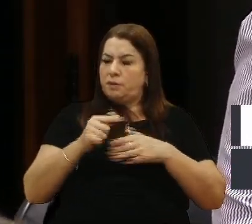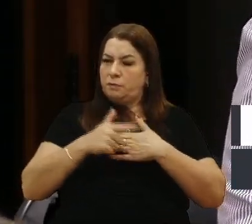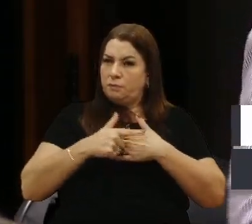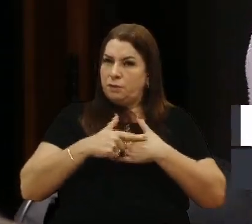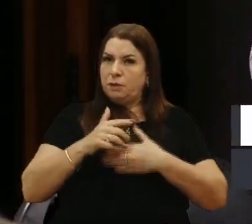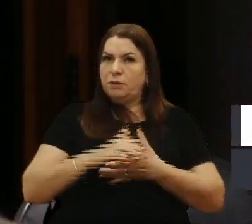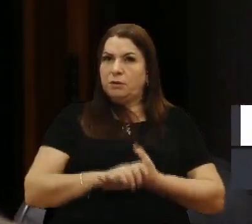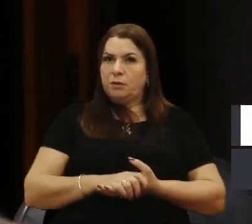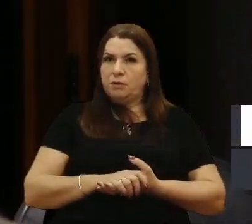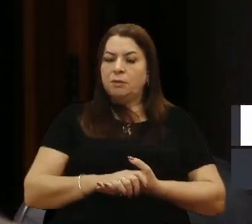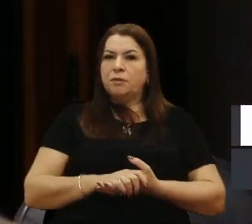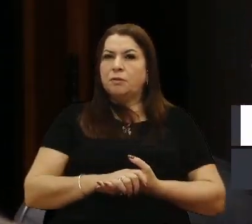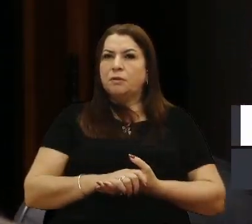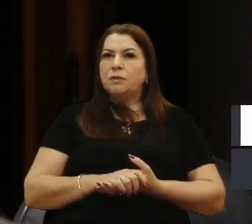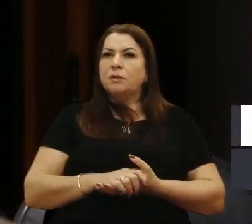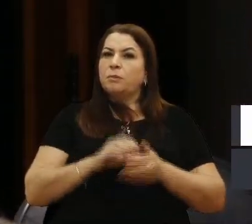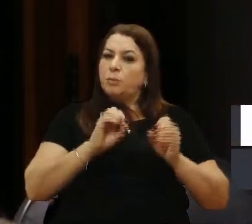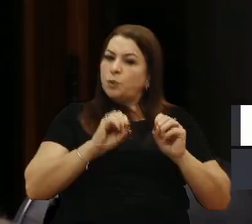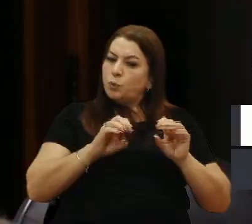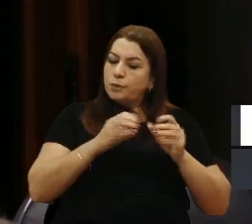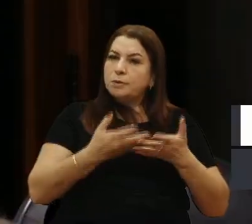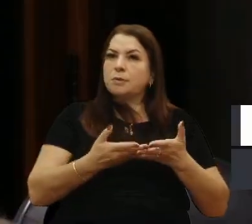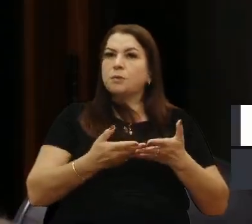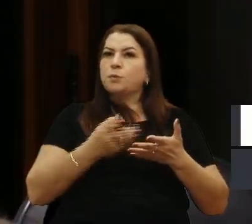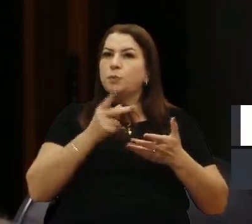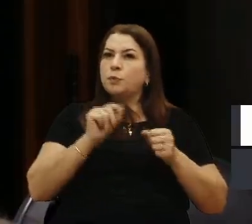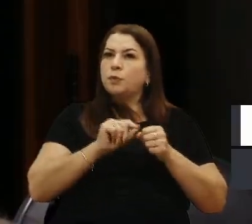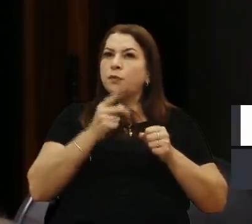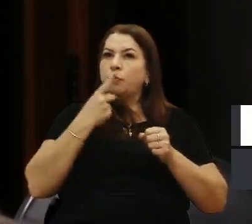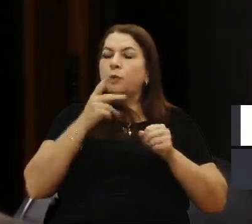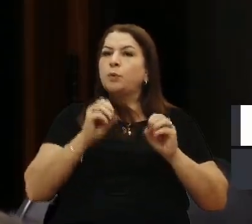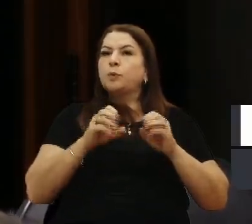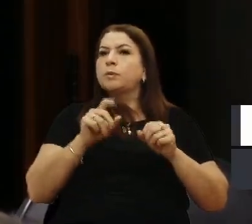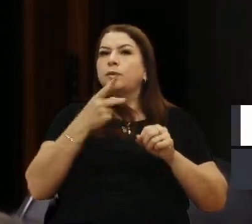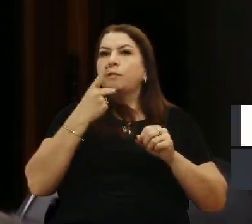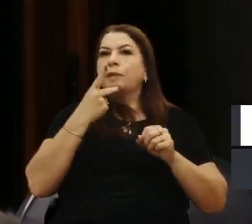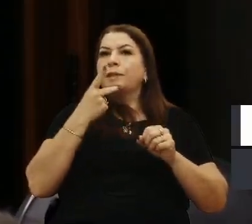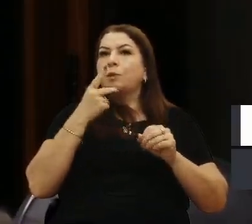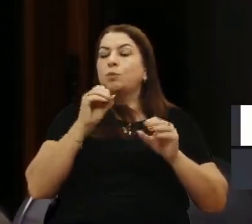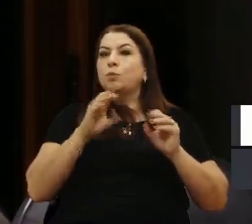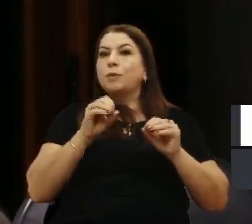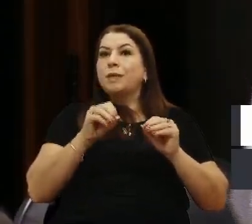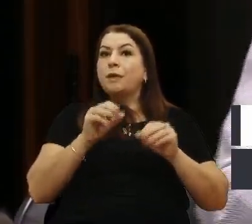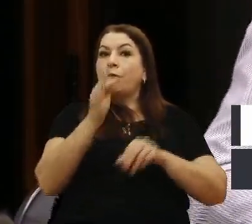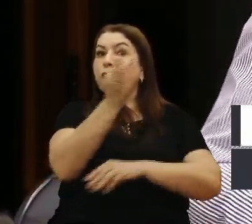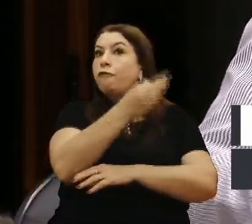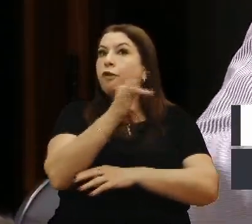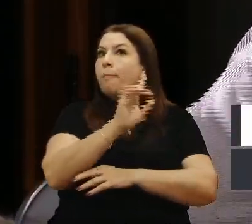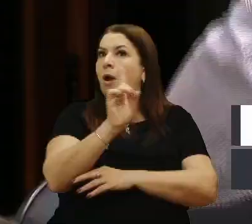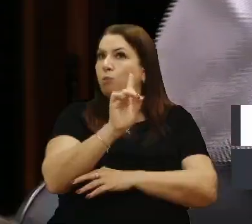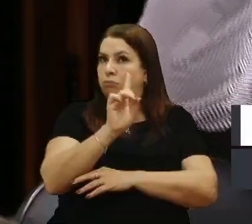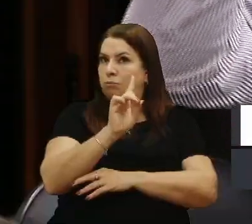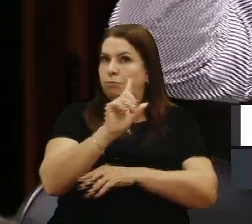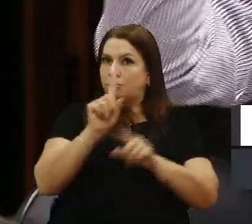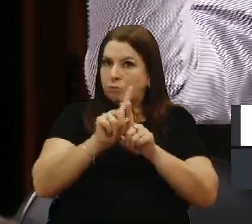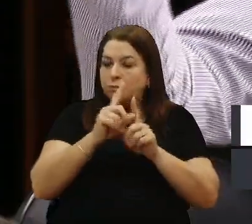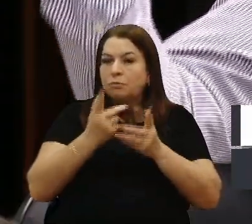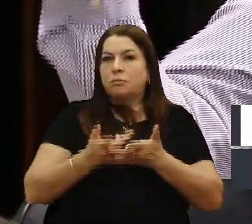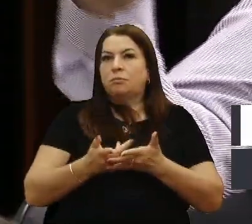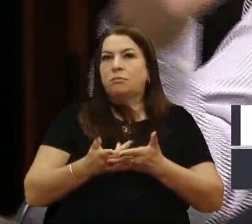parte. Acho que passa pela educação. Quando eu falo educação, eu não estou falando só da educação formal, né?